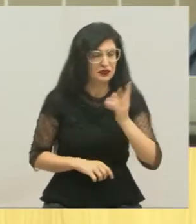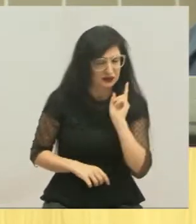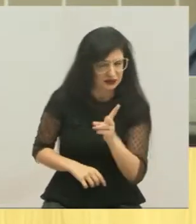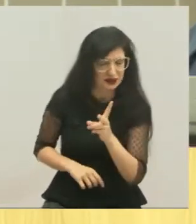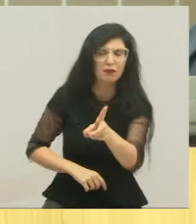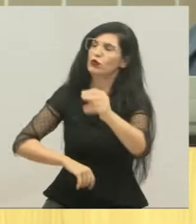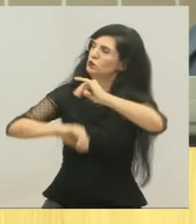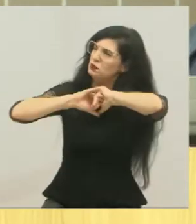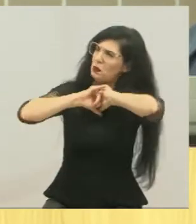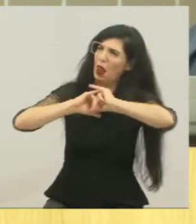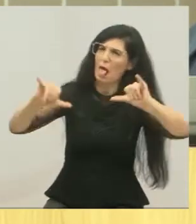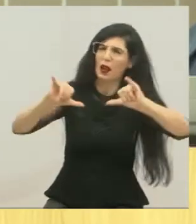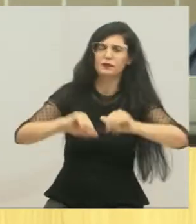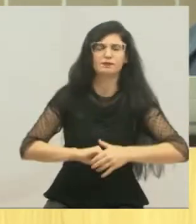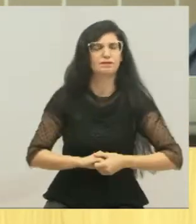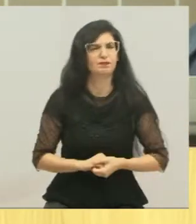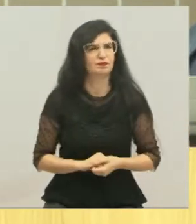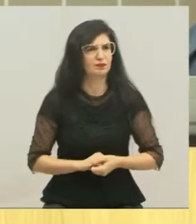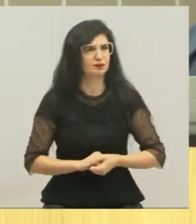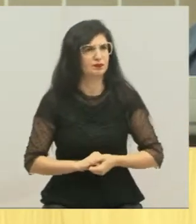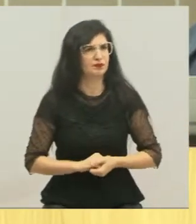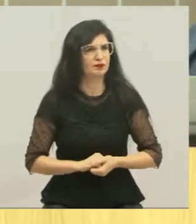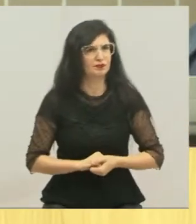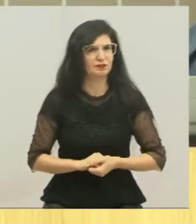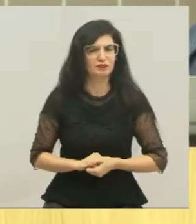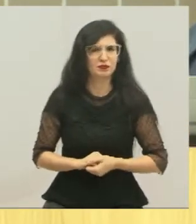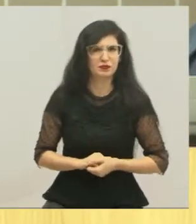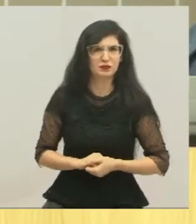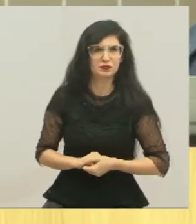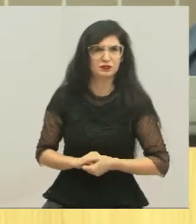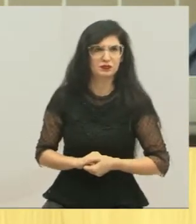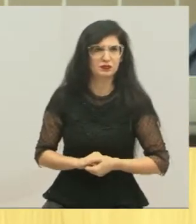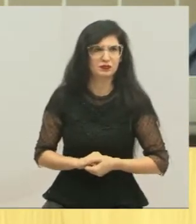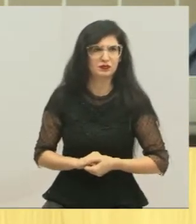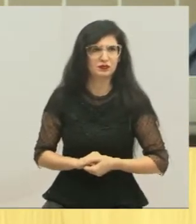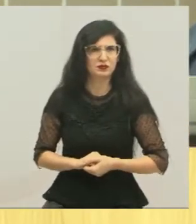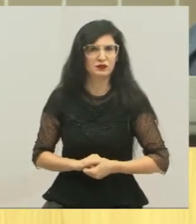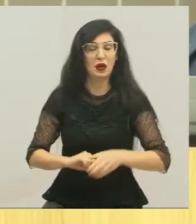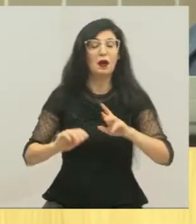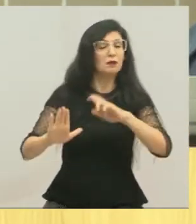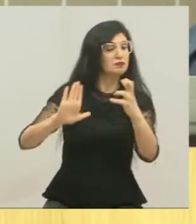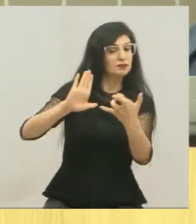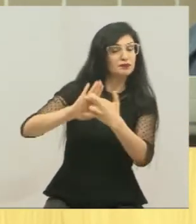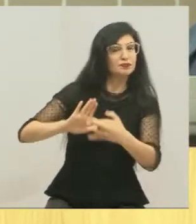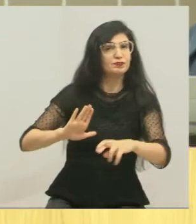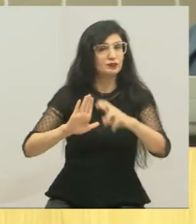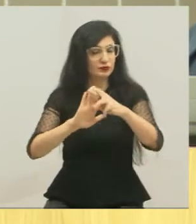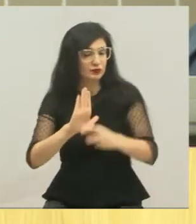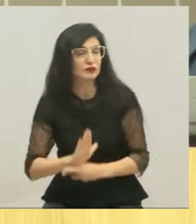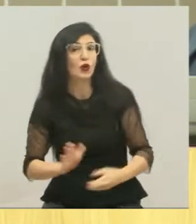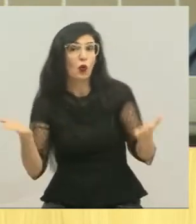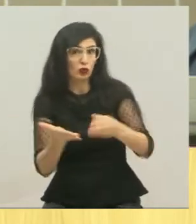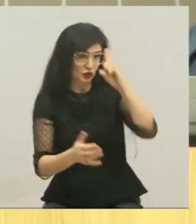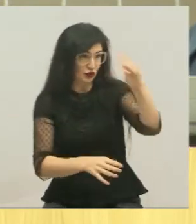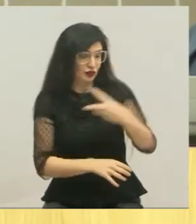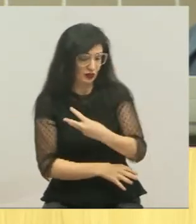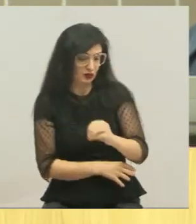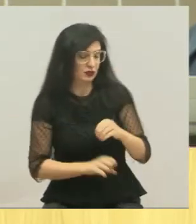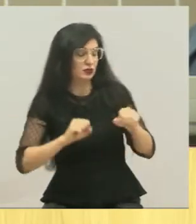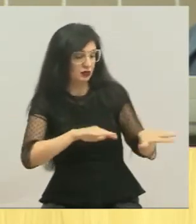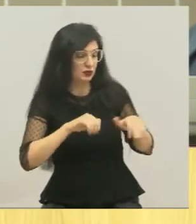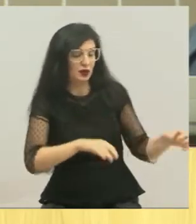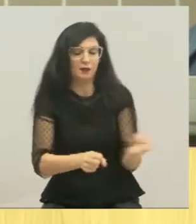habituais para a divulgação da presente manifestação. Sala de Sessões, 30 de setembro